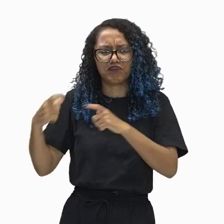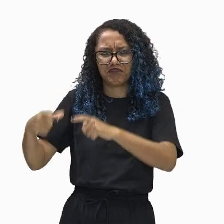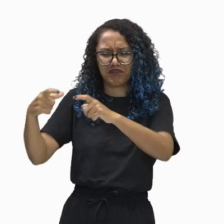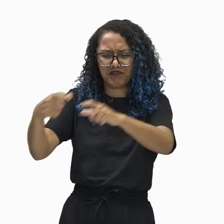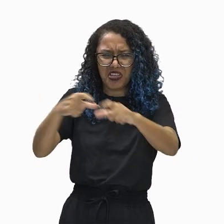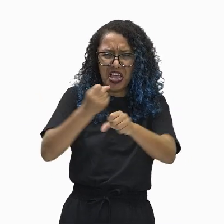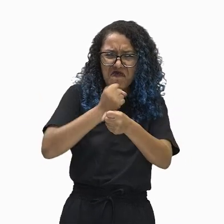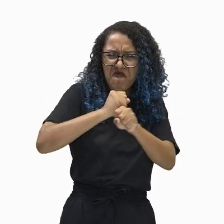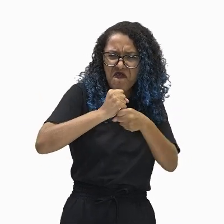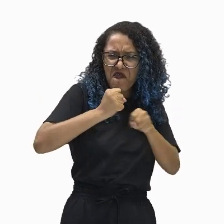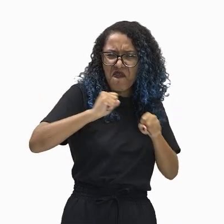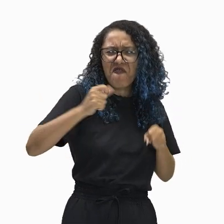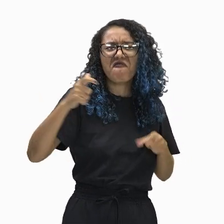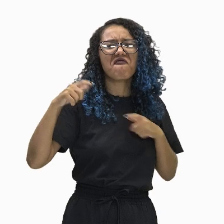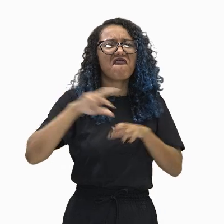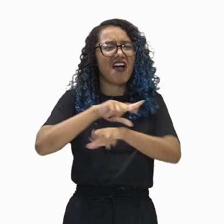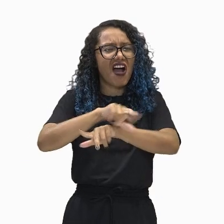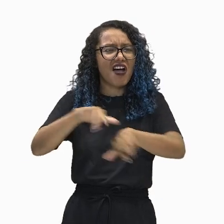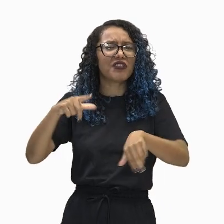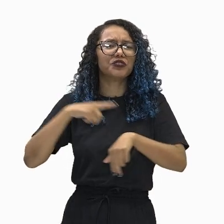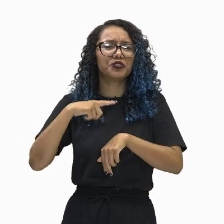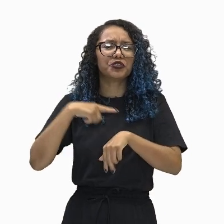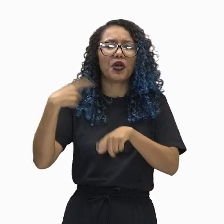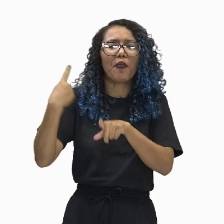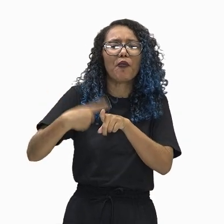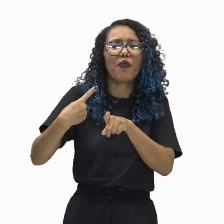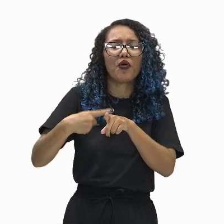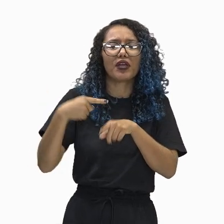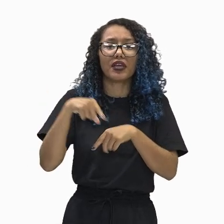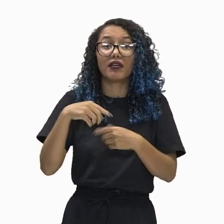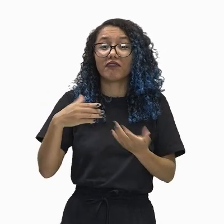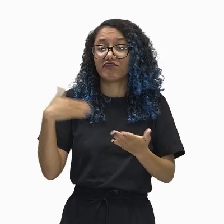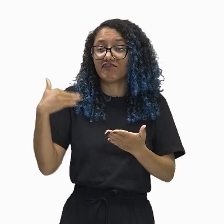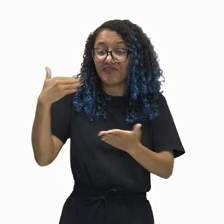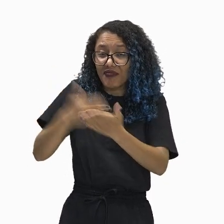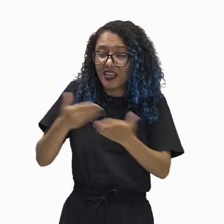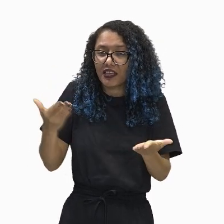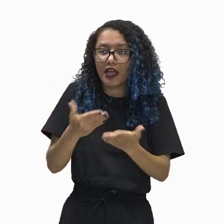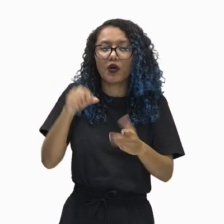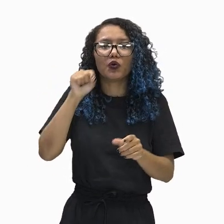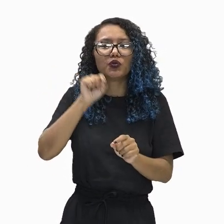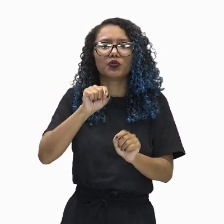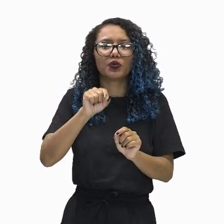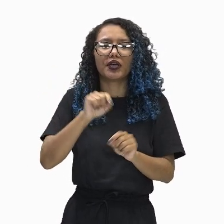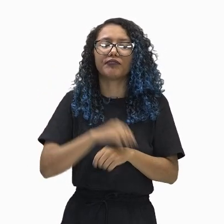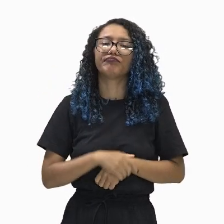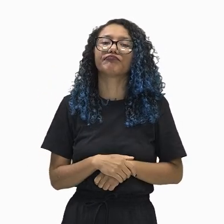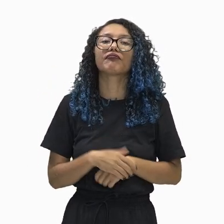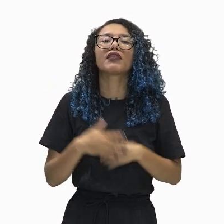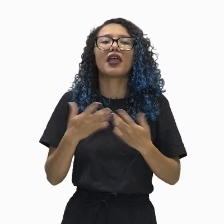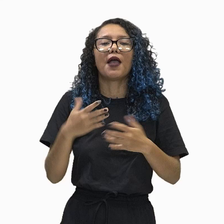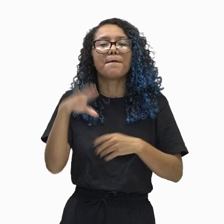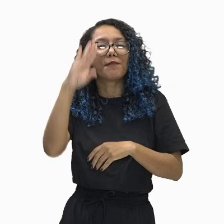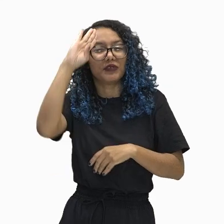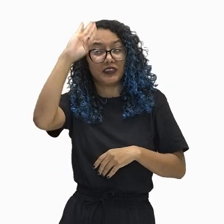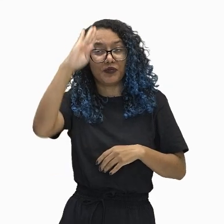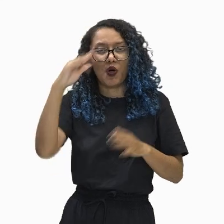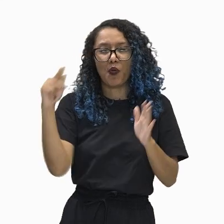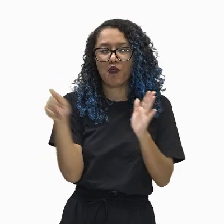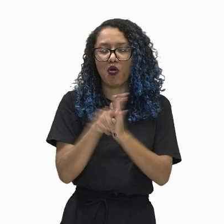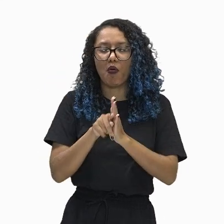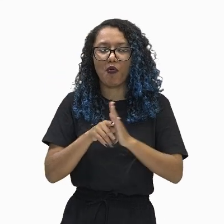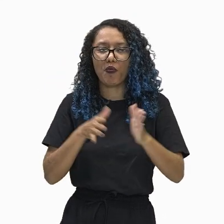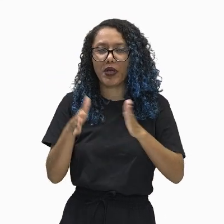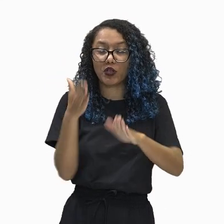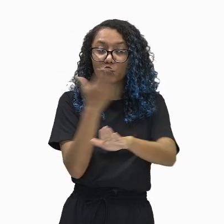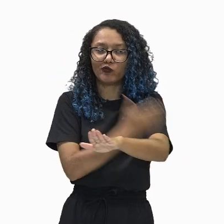extensões territoriais, vindo que ela é considerada ainda hoje como uma das grandes senhoras feudais da Idade Média.